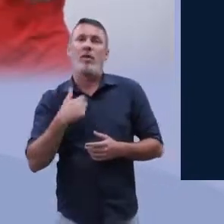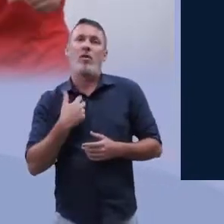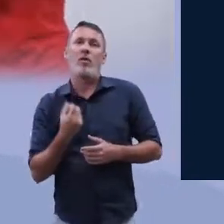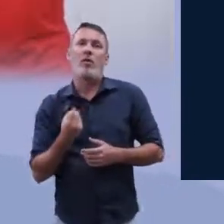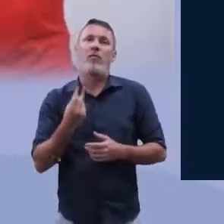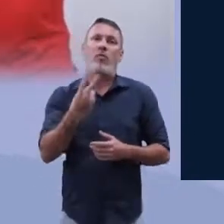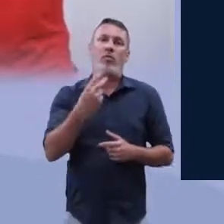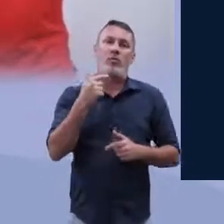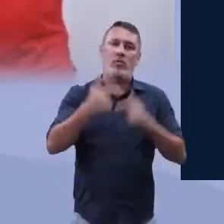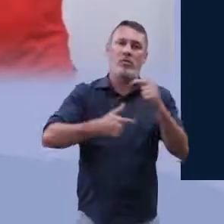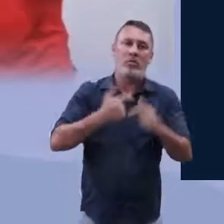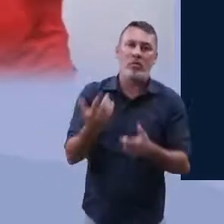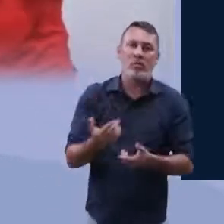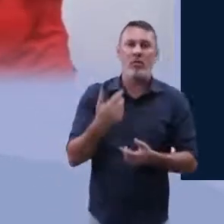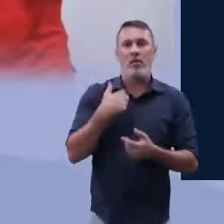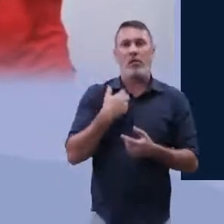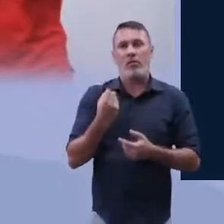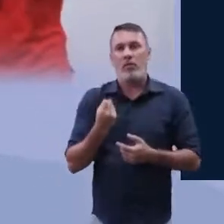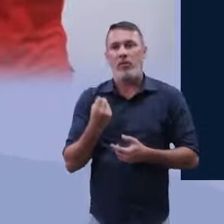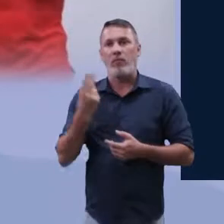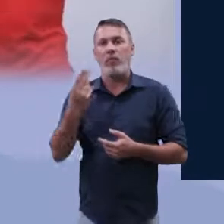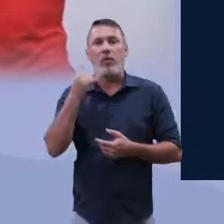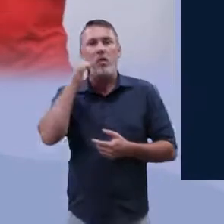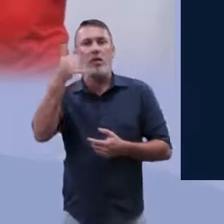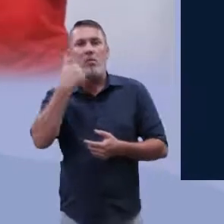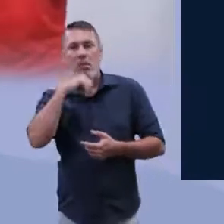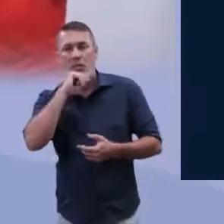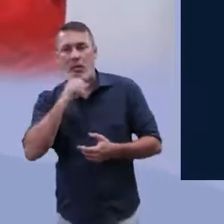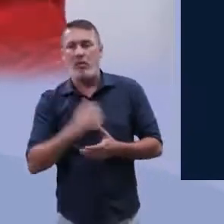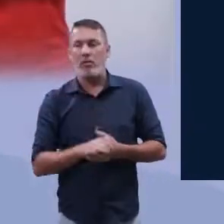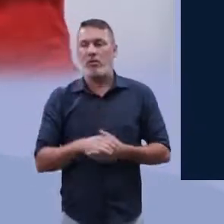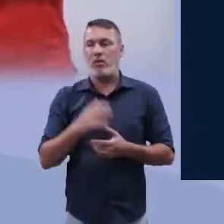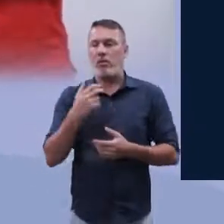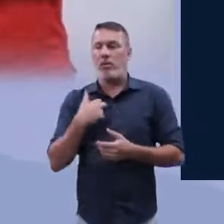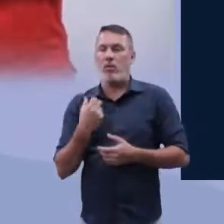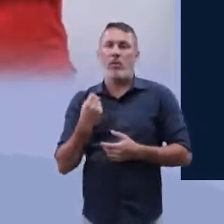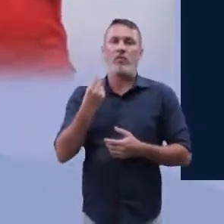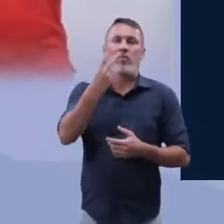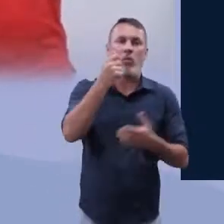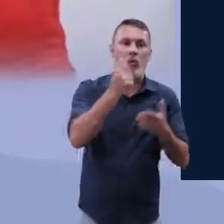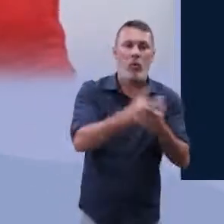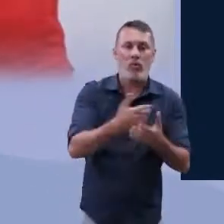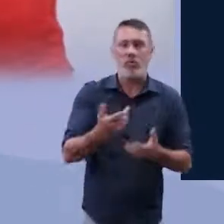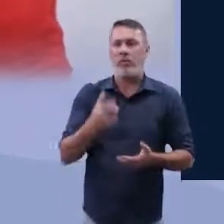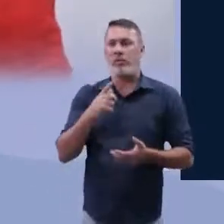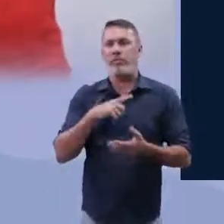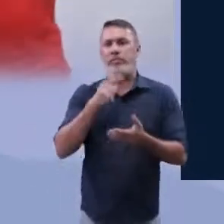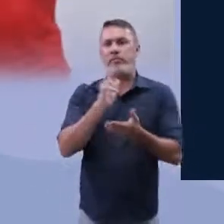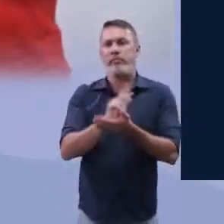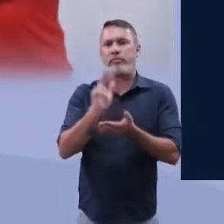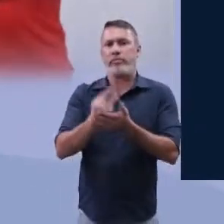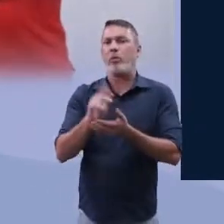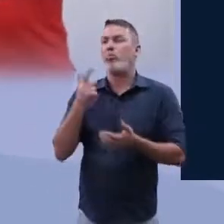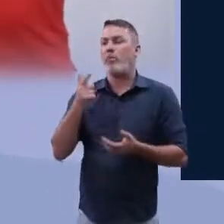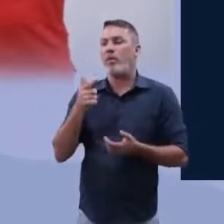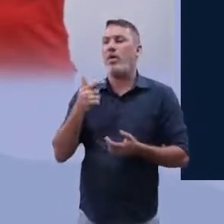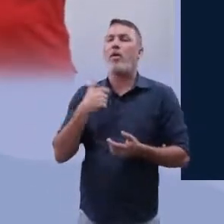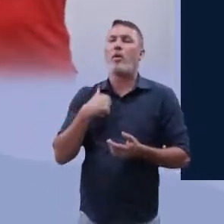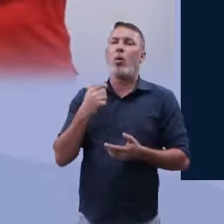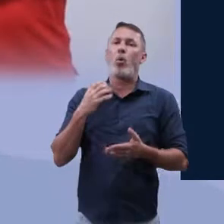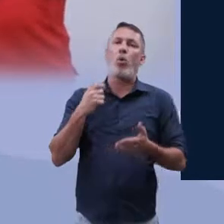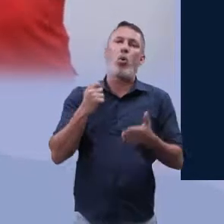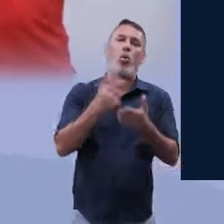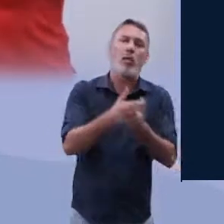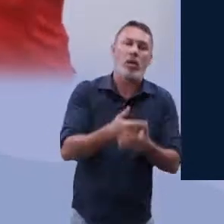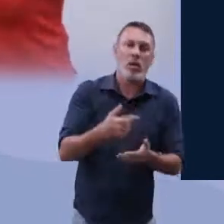futuro. Eu vou fazer a tarefa. Eu vou ligar para minha mãe. Eu vou comprar. A gente não é muito chegado em